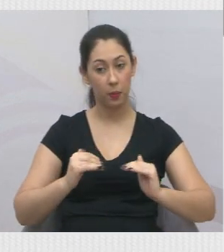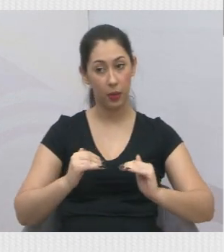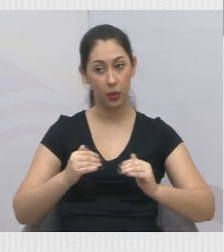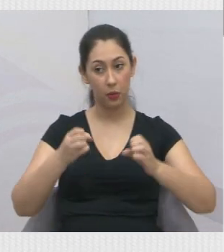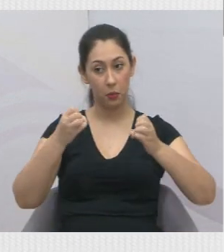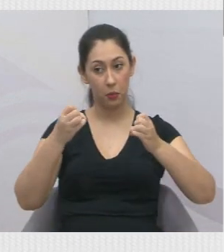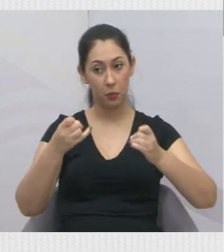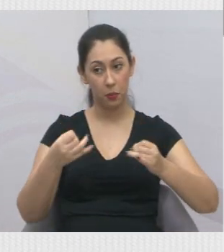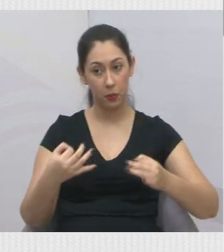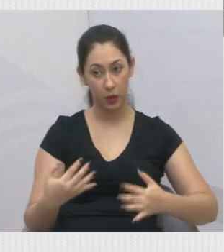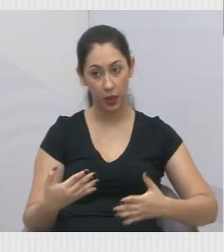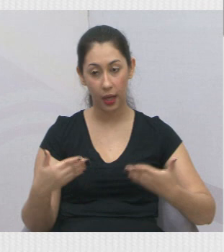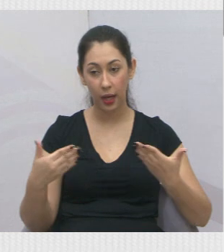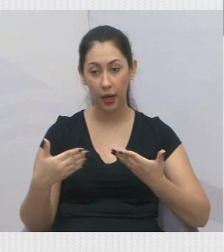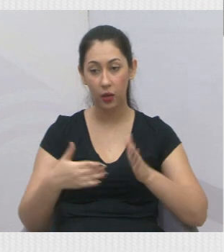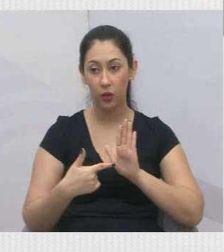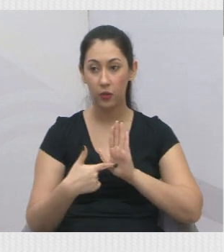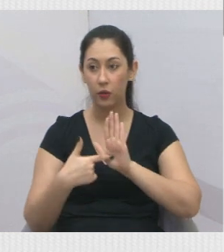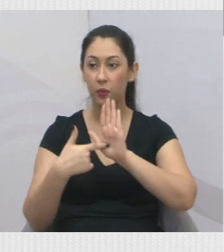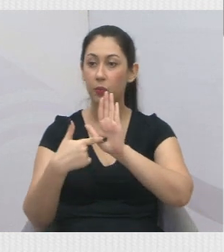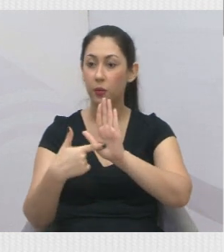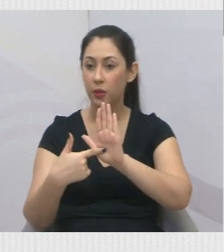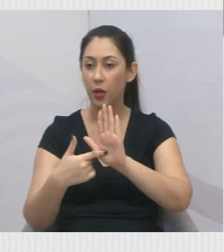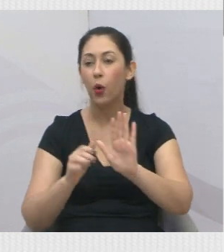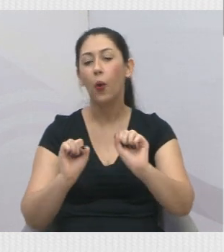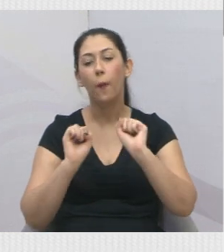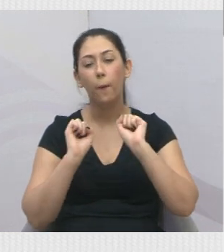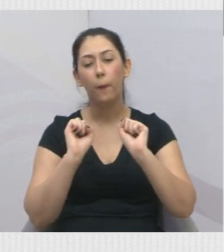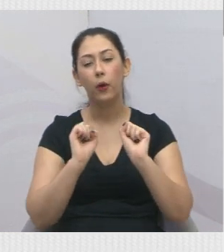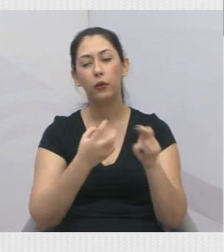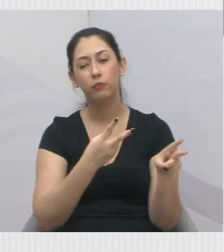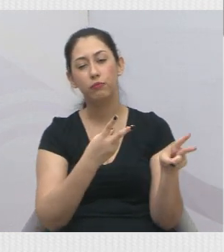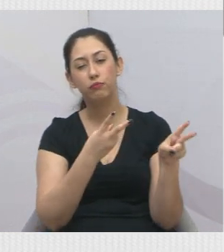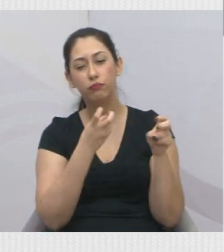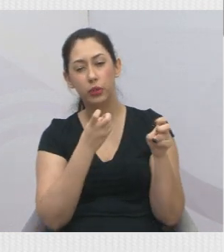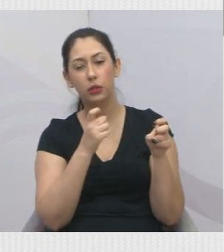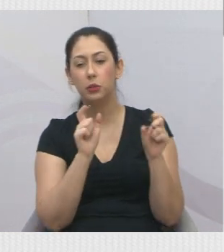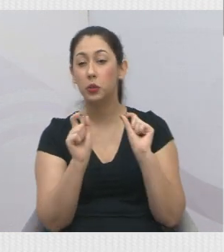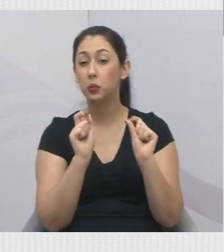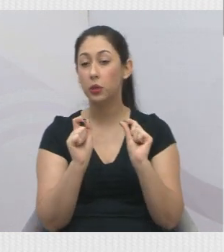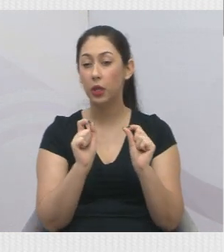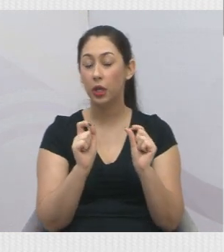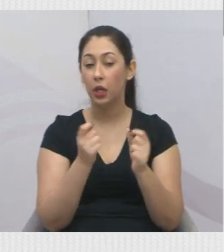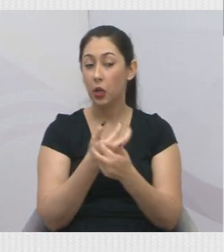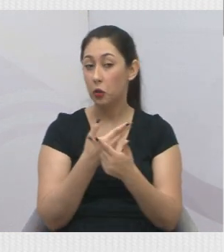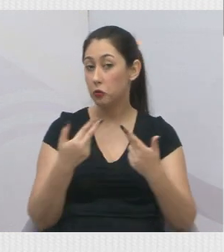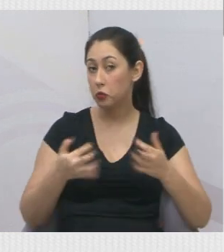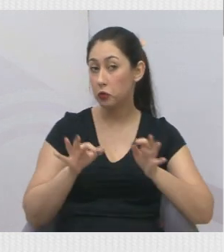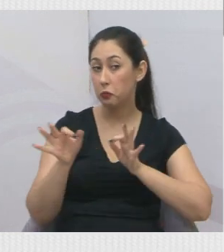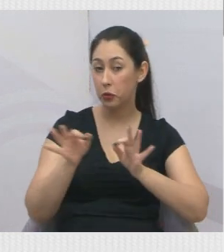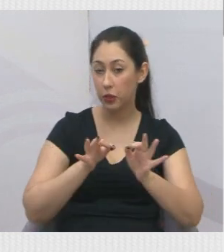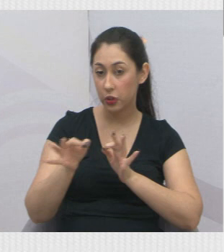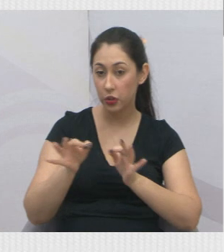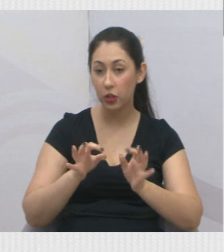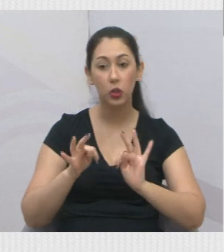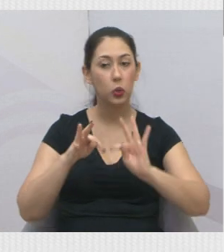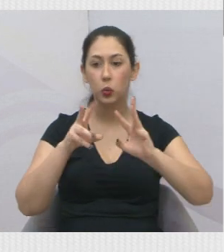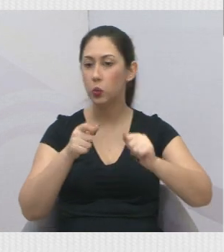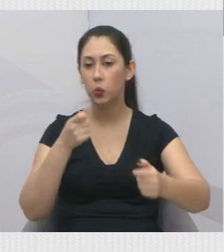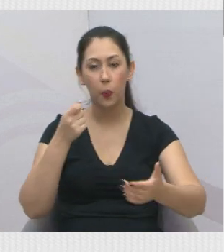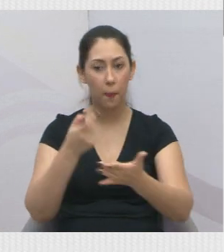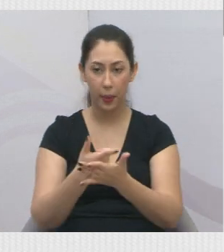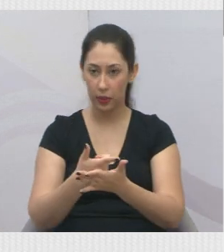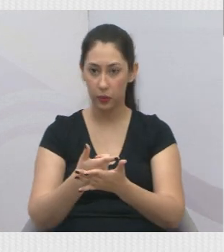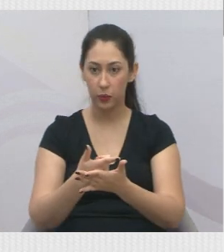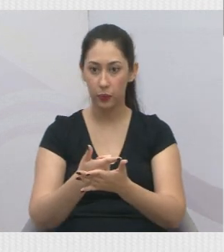aberto o quadrante, então, agora abrindo aqui para vocês verem, vocês podem perceber que o que foi previsto em 2020 praticamente foi todo quitado.